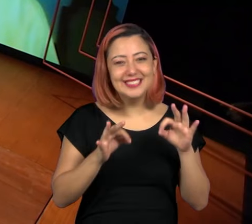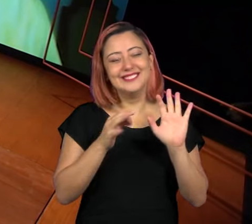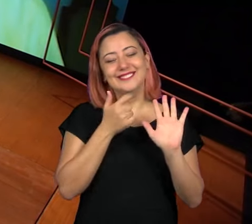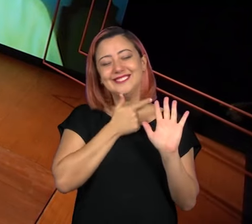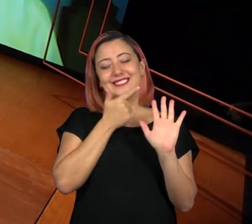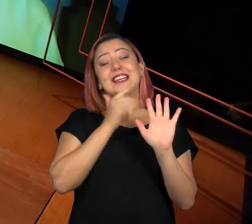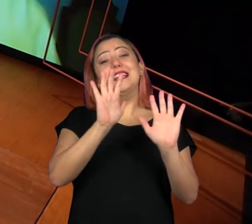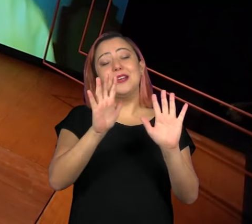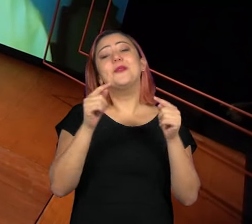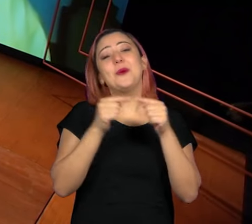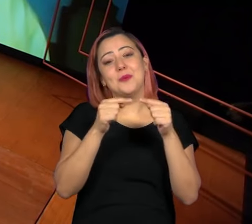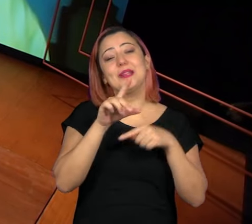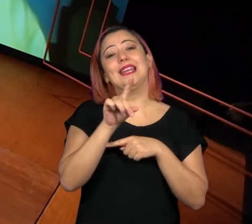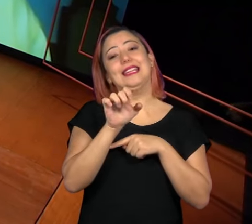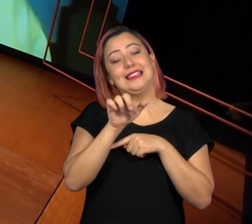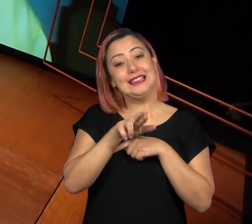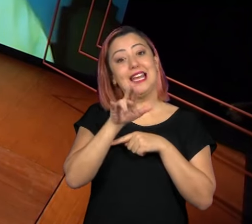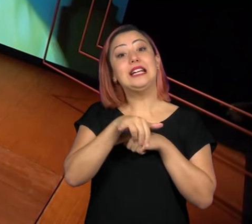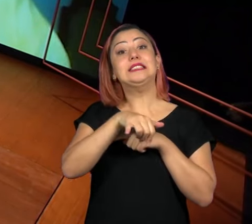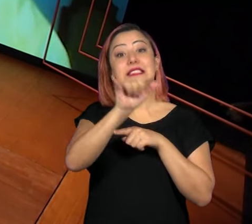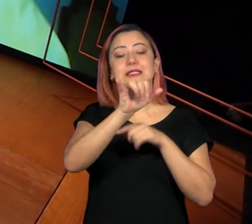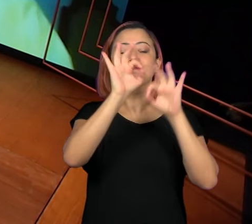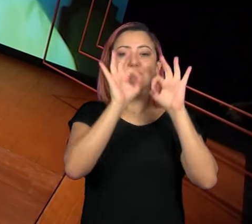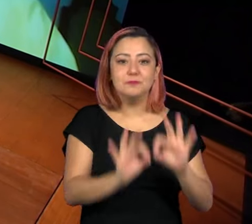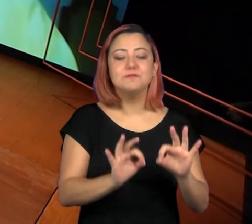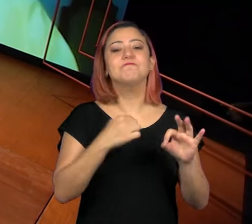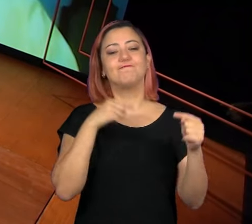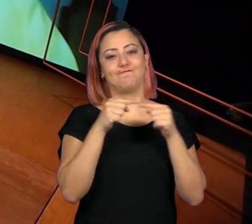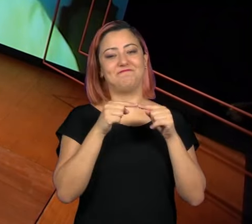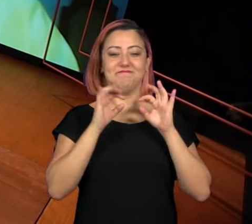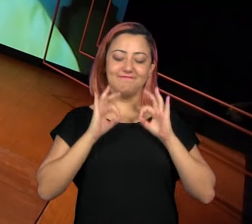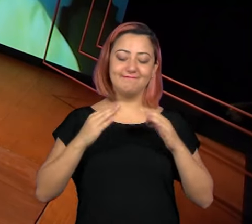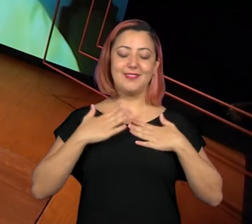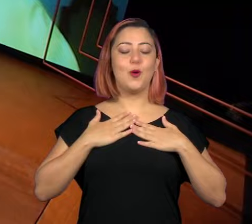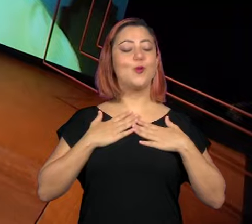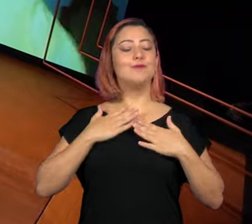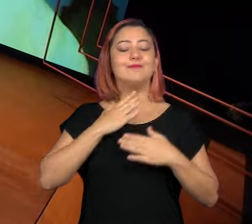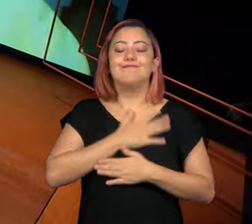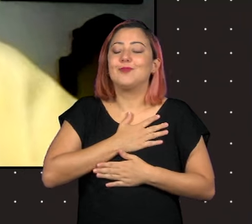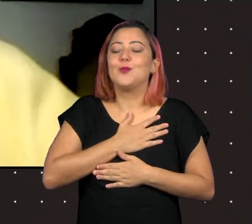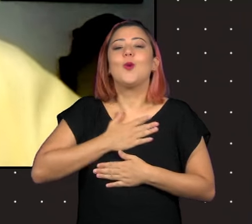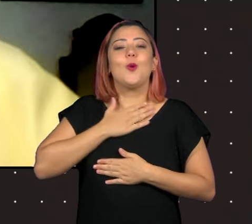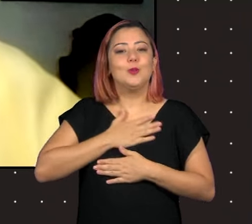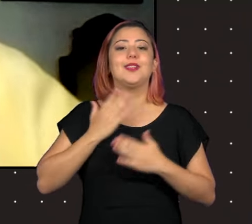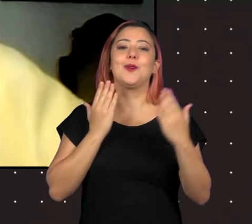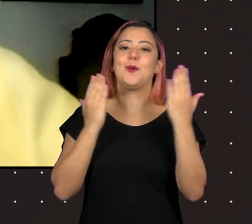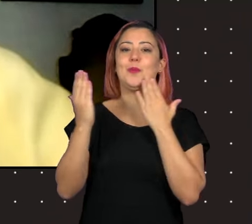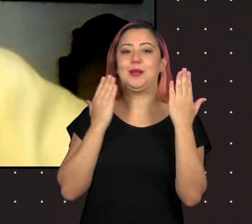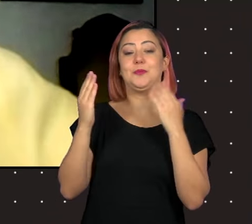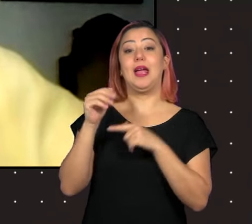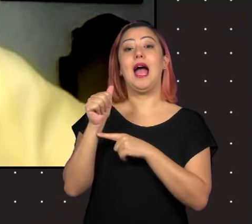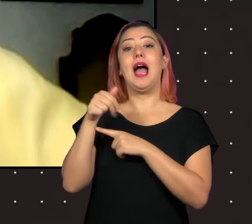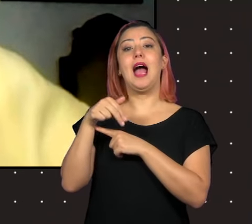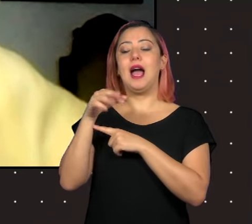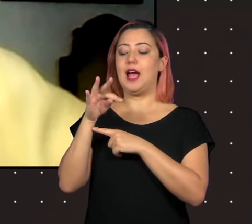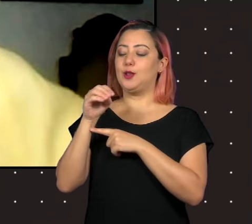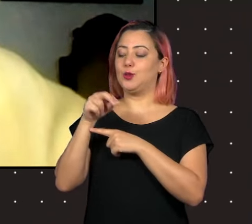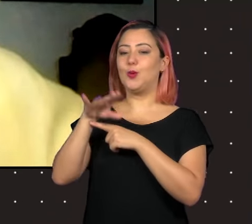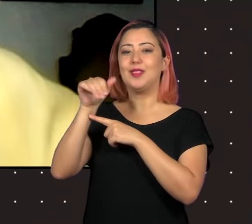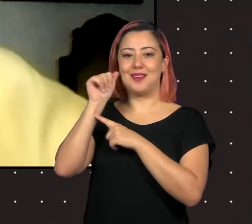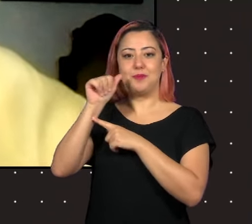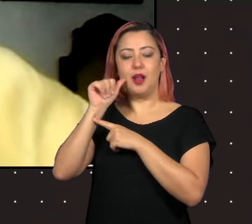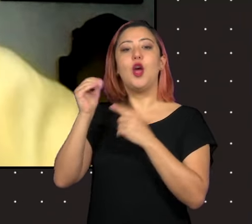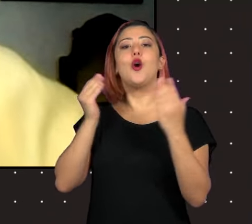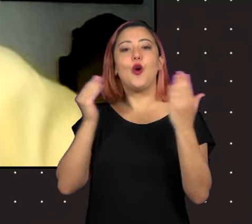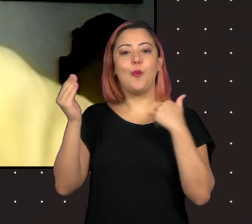Eu sou a Dercy Gonçalves dos intelectuais. É, eu gostei muito, a Tônia Carreiro, gostei muito dela ter falado